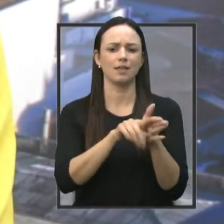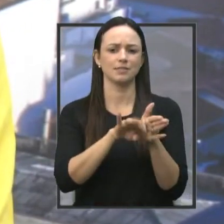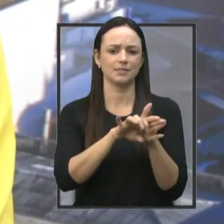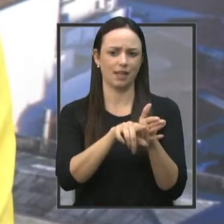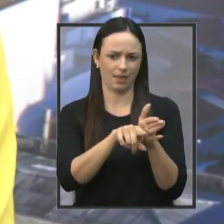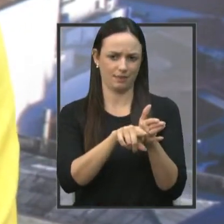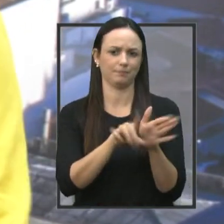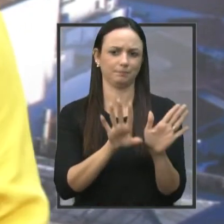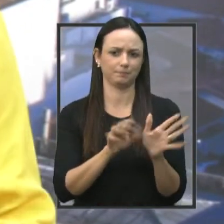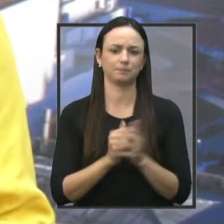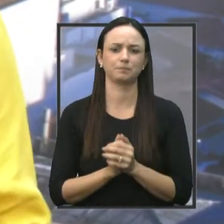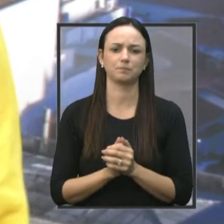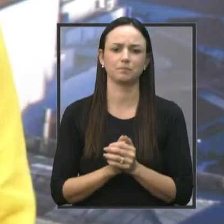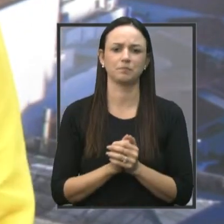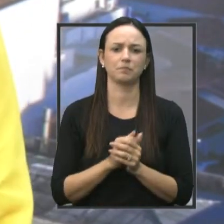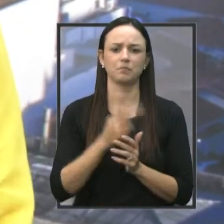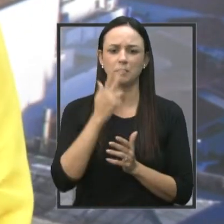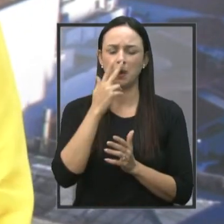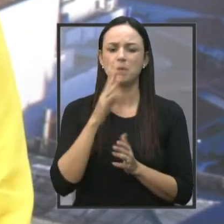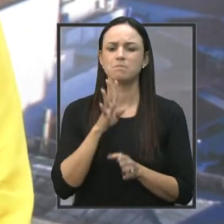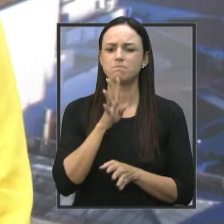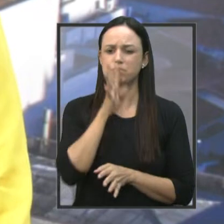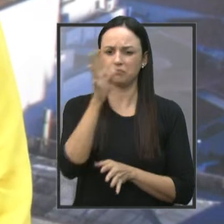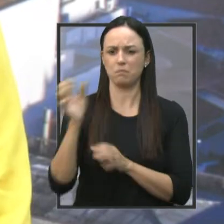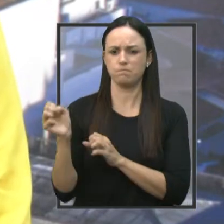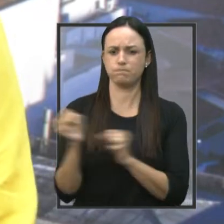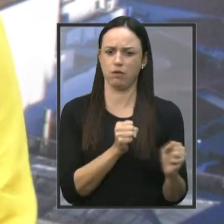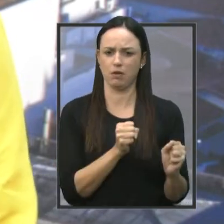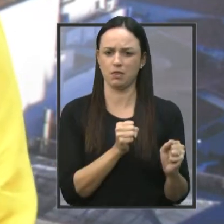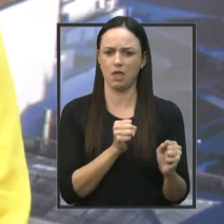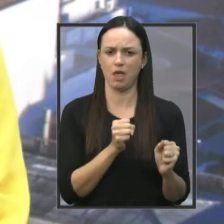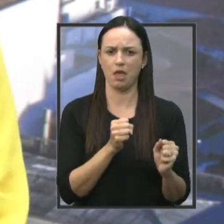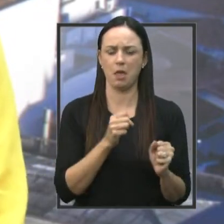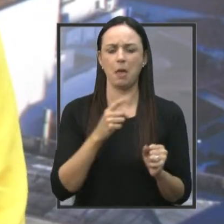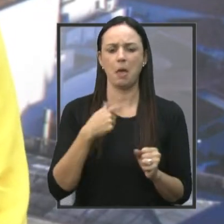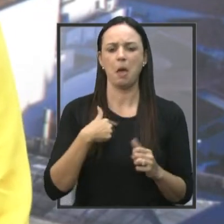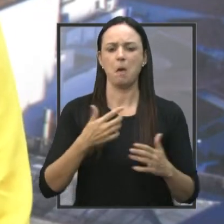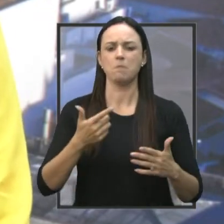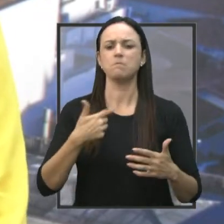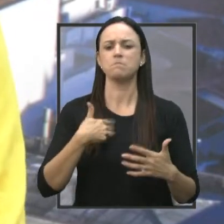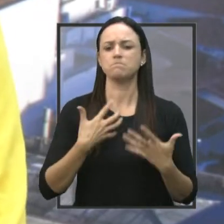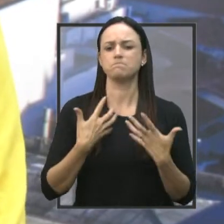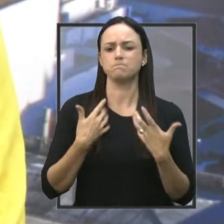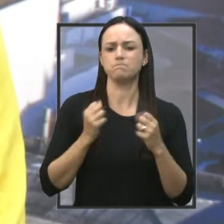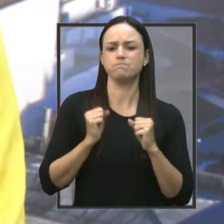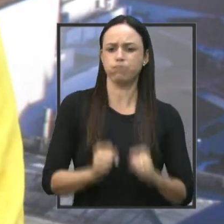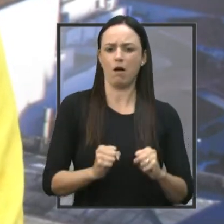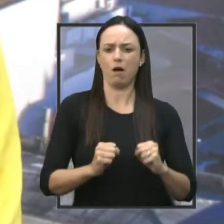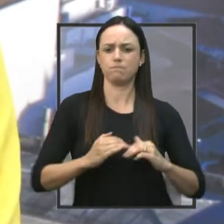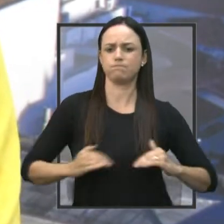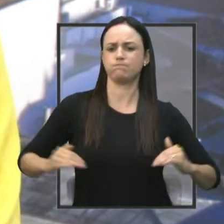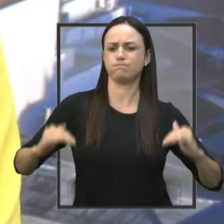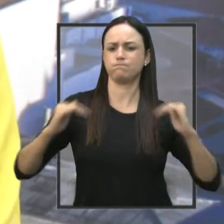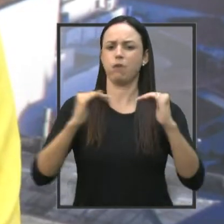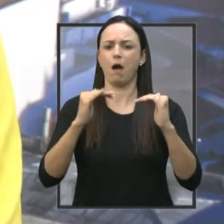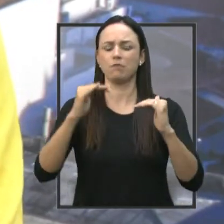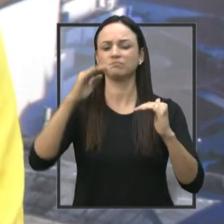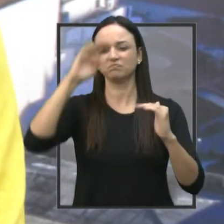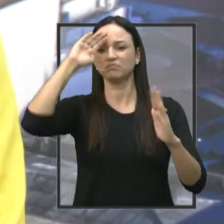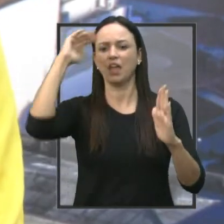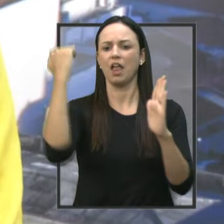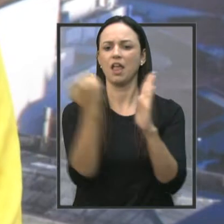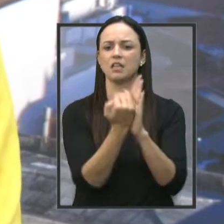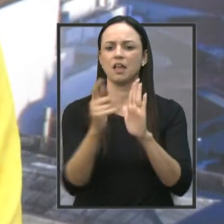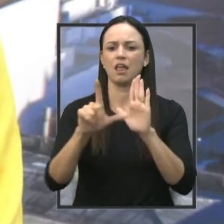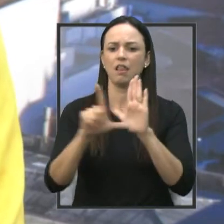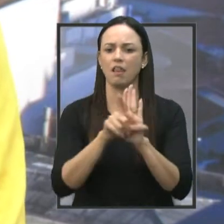Tendo, vamos dizer, o abuso de poder, entendeu? Achando que pode tudo, não seguindo as leis, não seguindo as